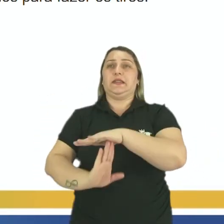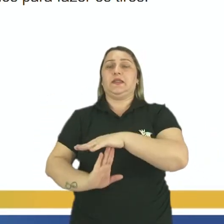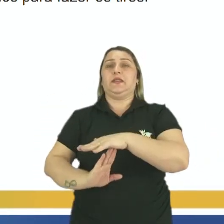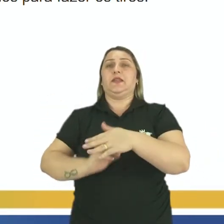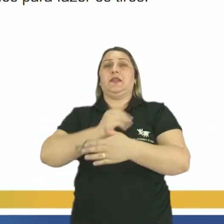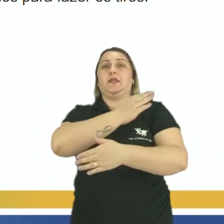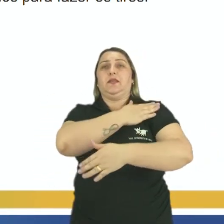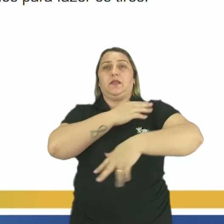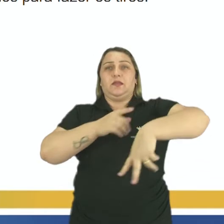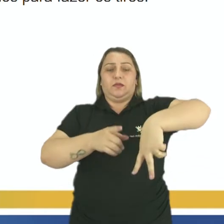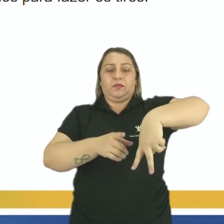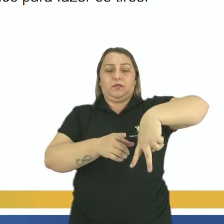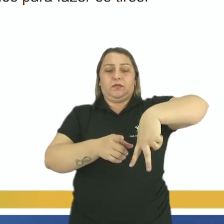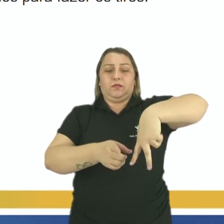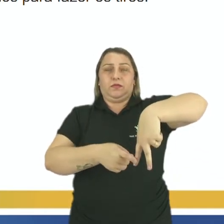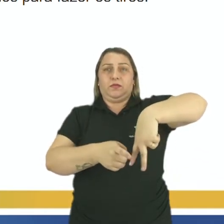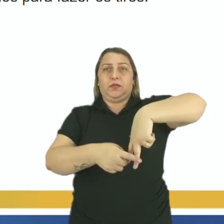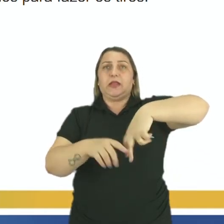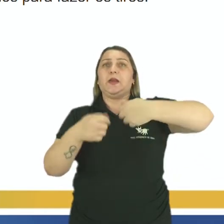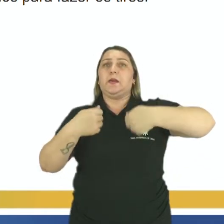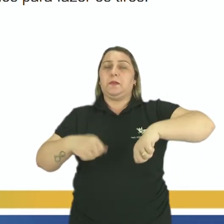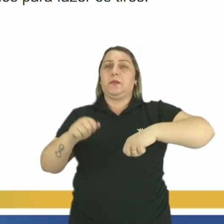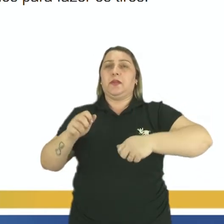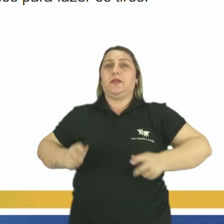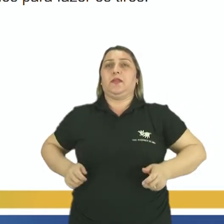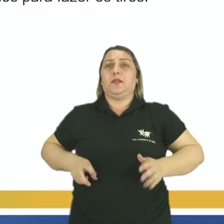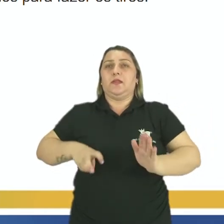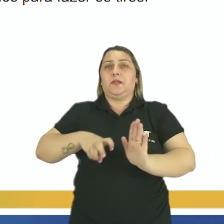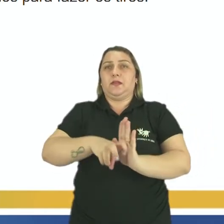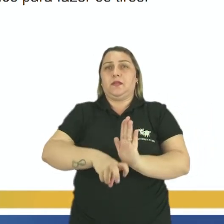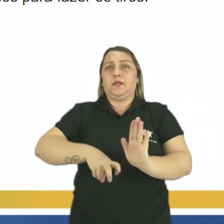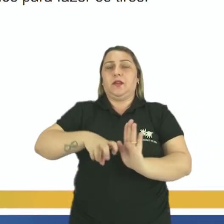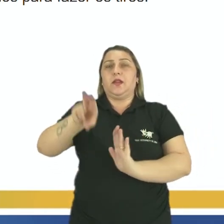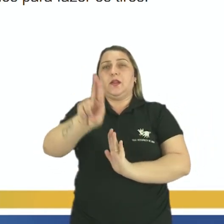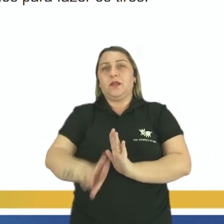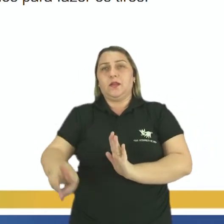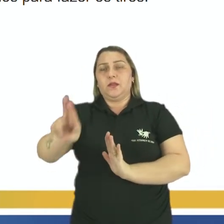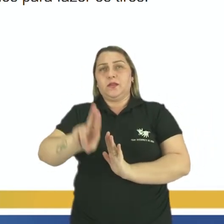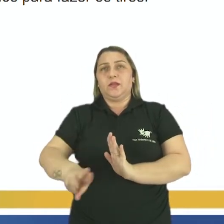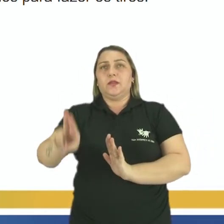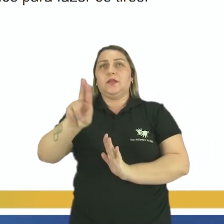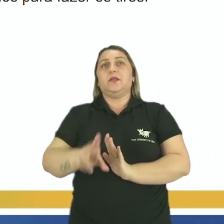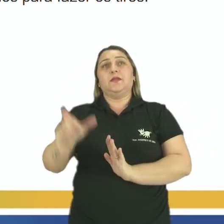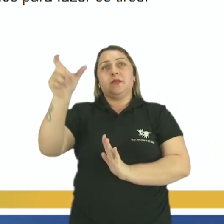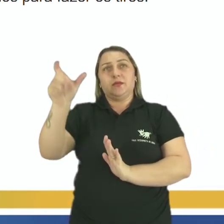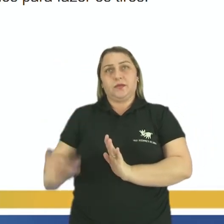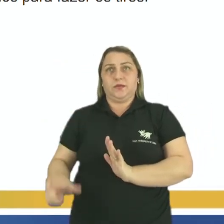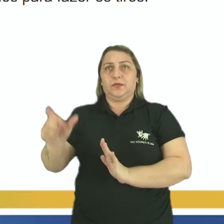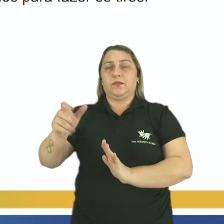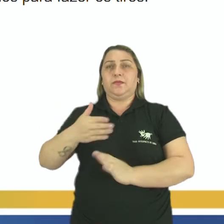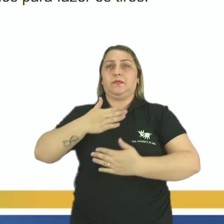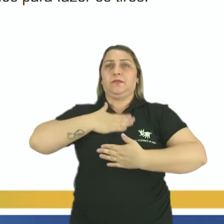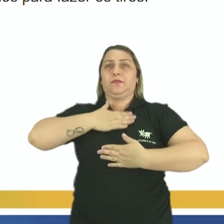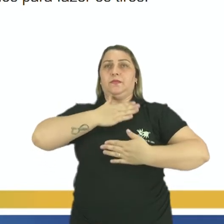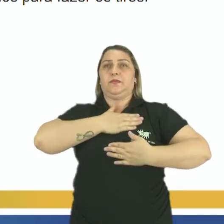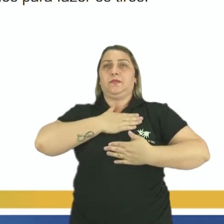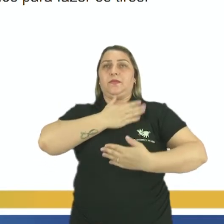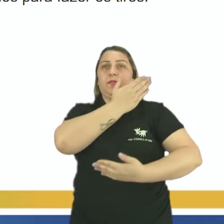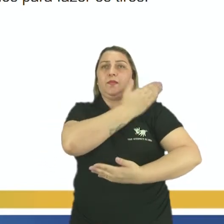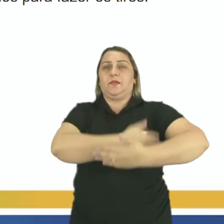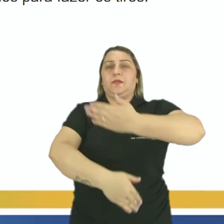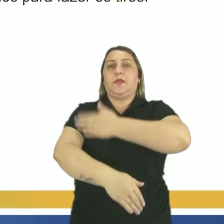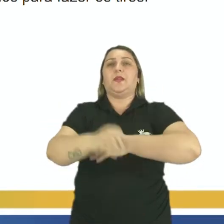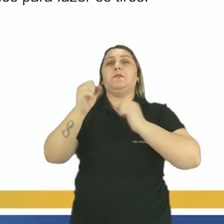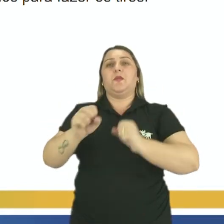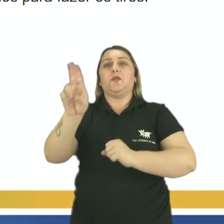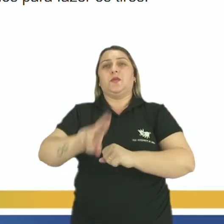membros inferiores e que precisam da cadeira de rodas para o uso diário. Atletas com membros superiores amputados podem